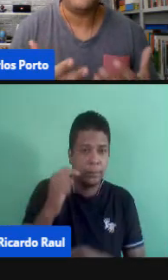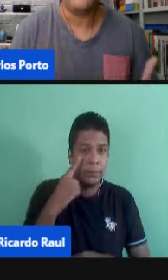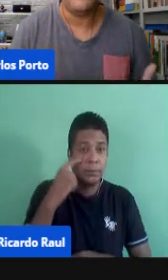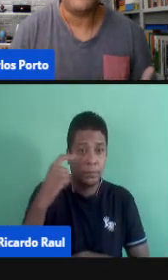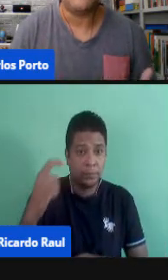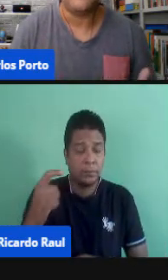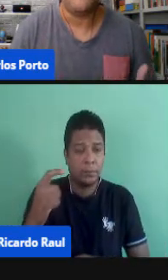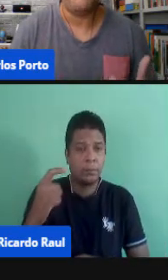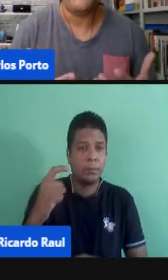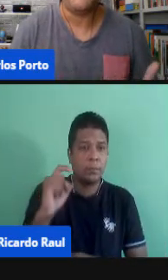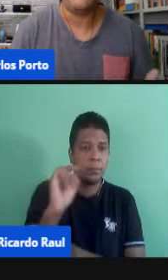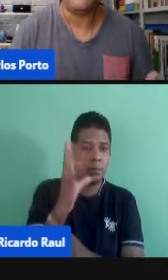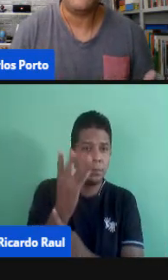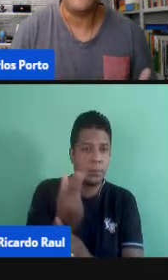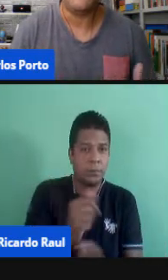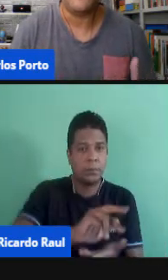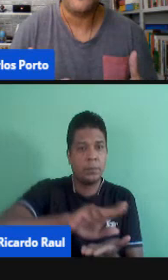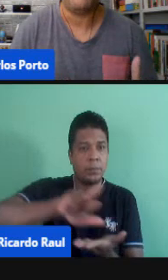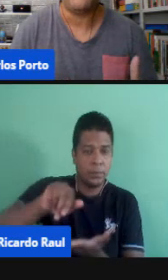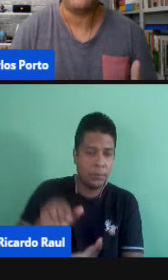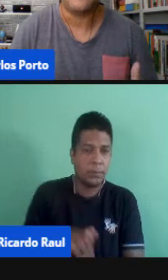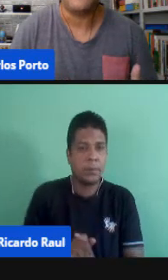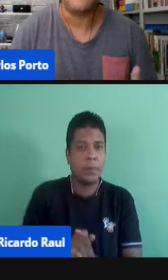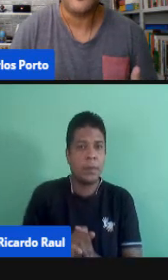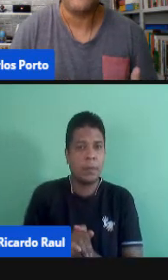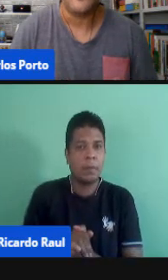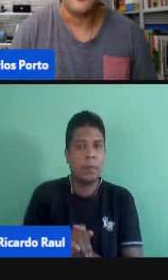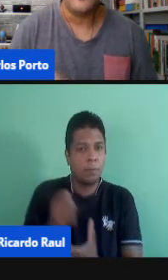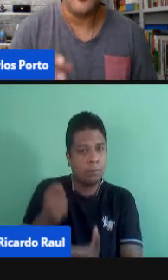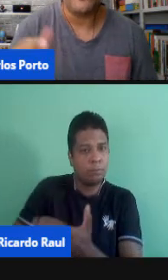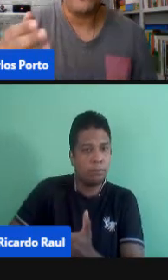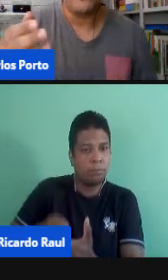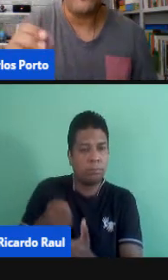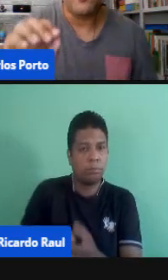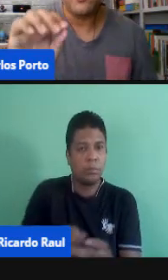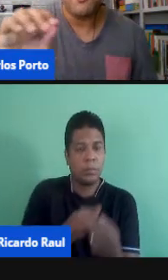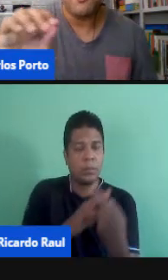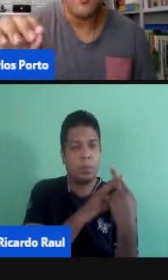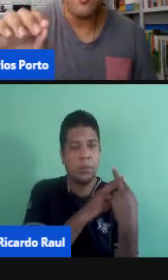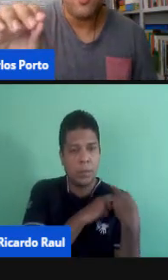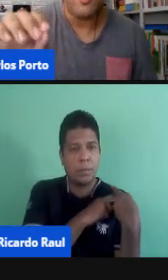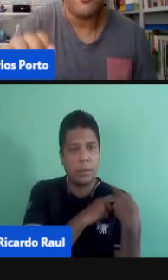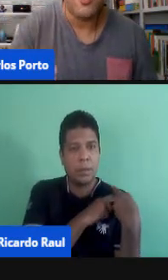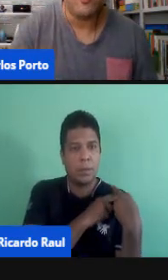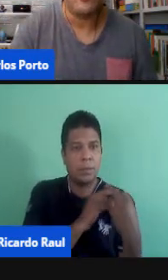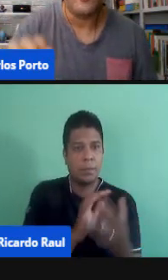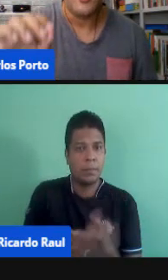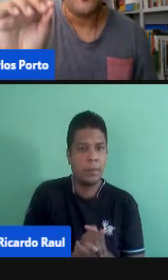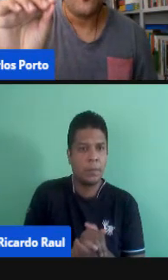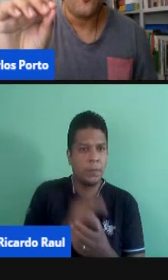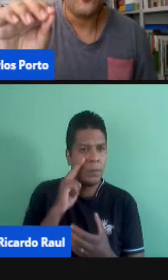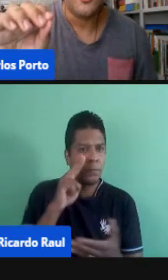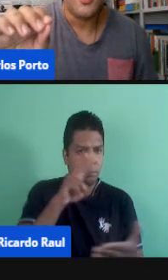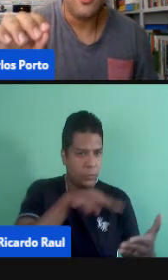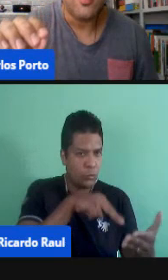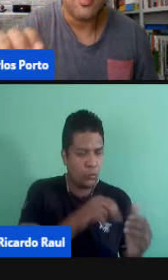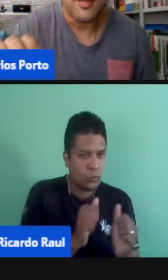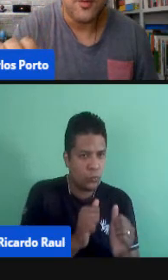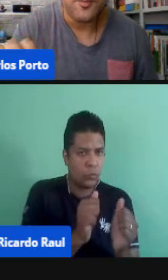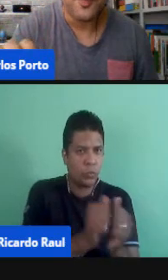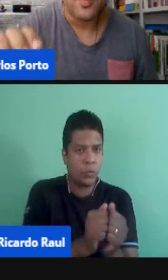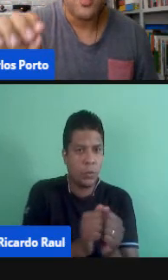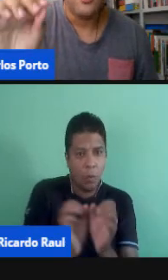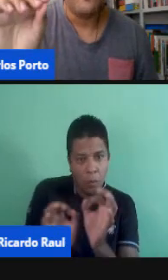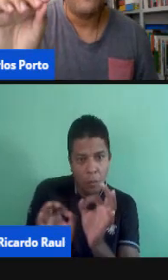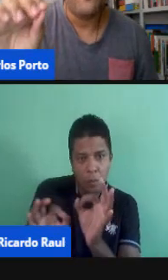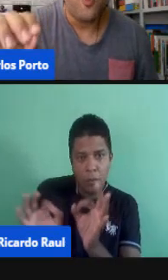artístico, determinação, persistência, responsabilidade. E agora eu convido você para ler comigo, vamos ler junto?